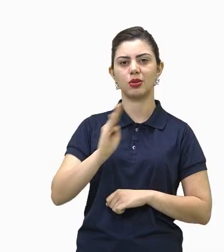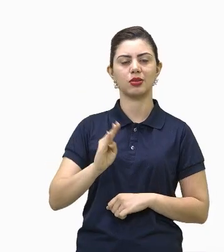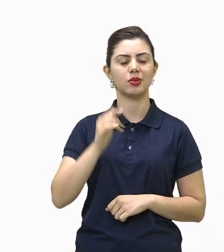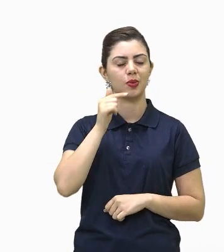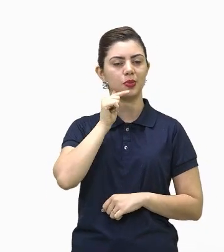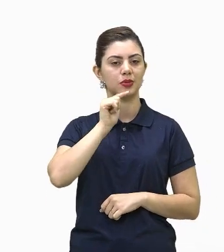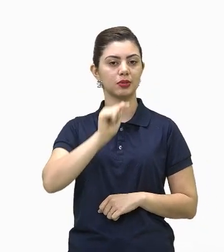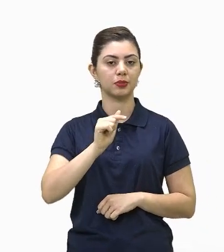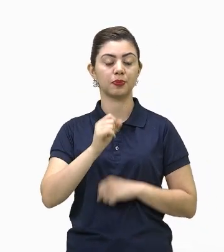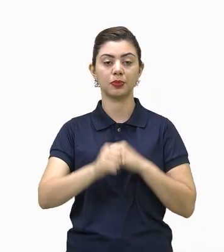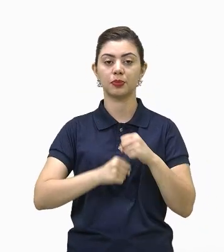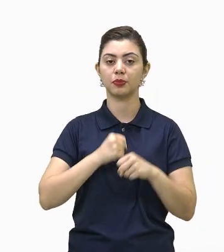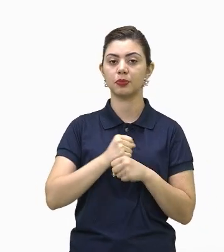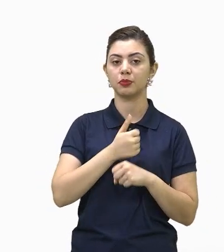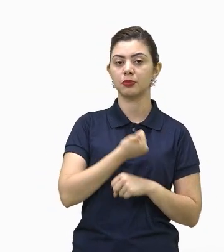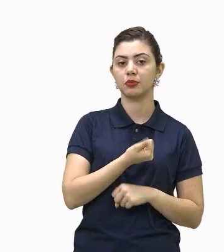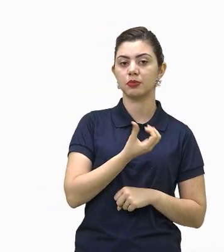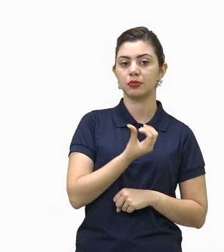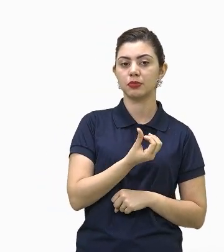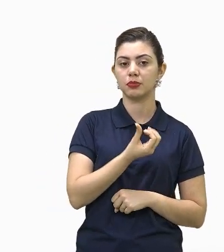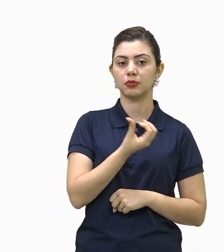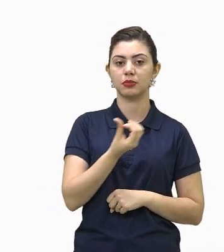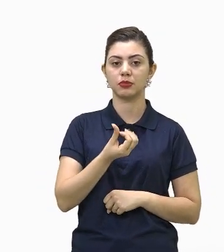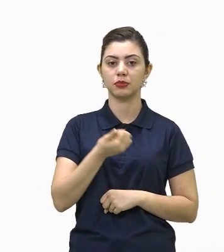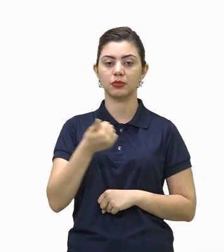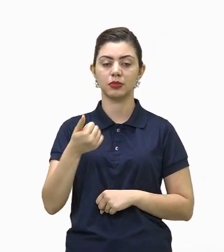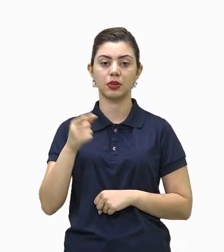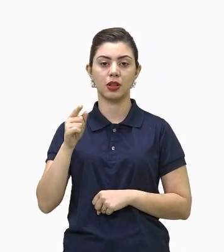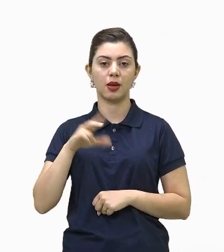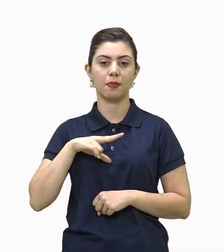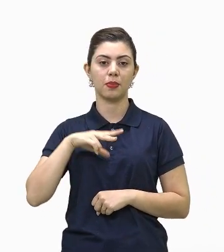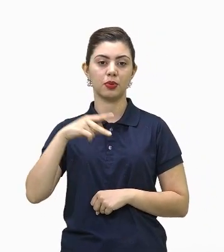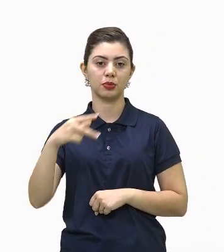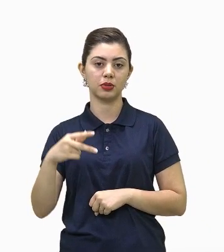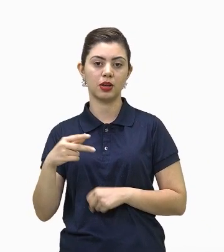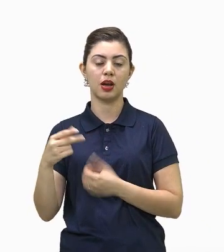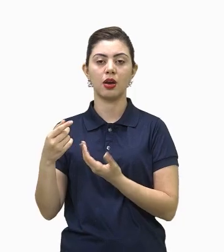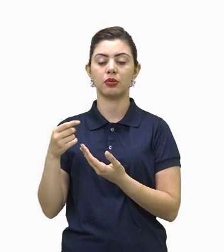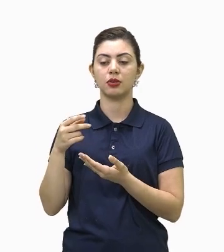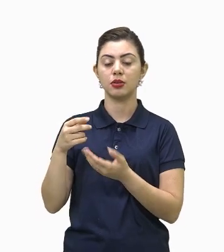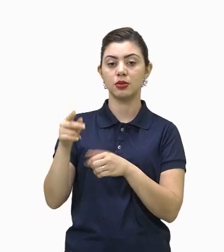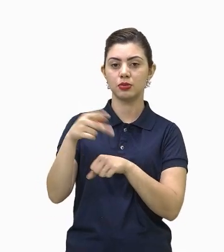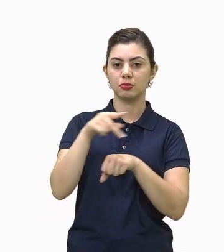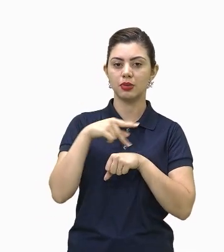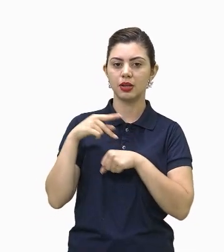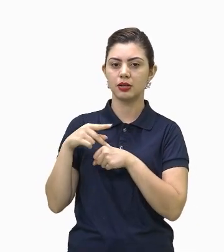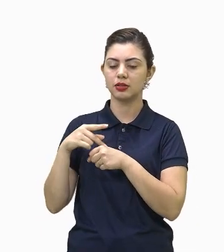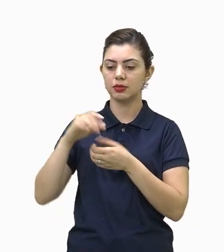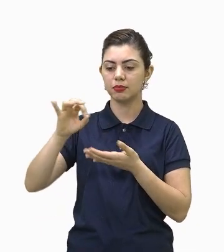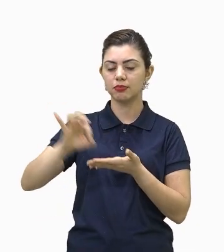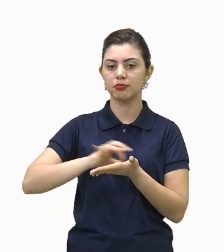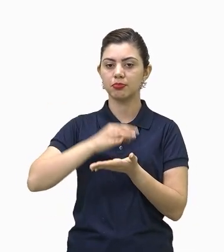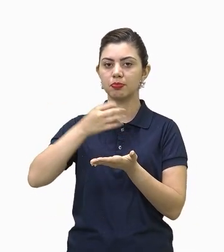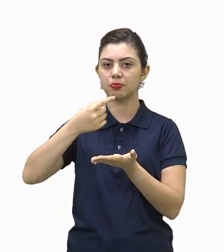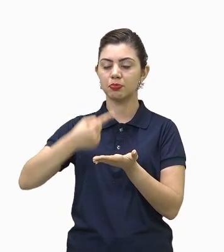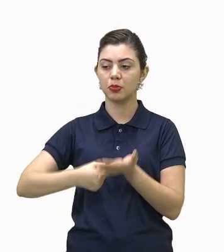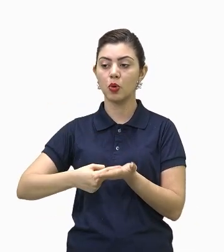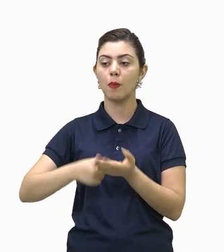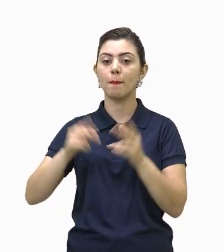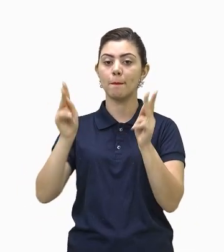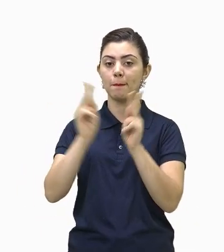Em 1661, Portugal e Países Baixos assinaram o Tratado de Paz em Haia,